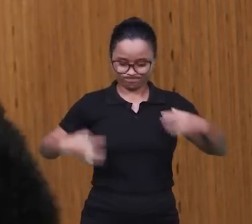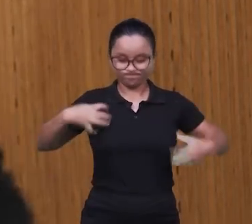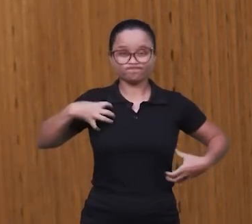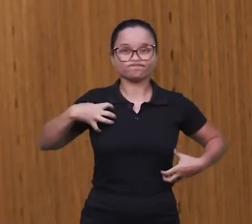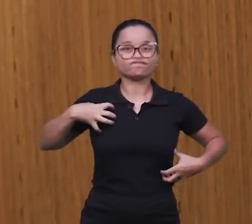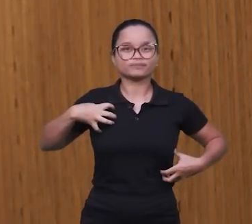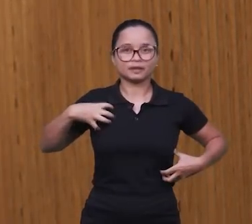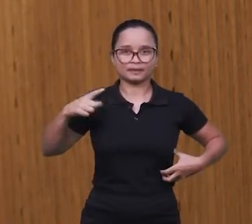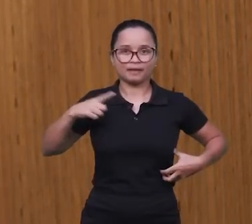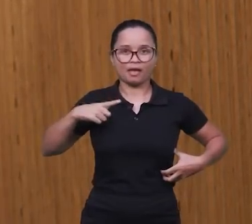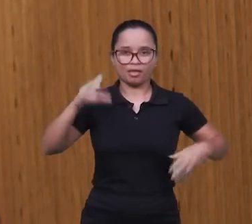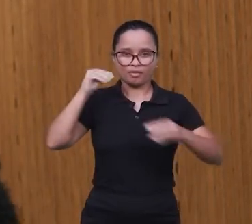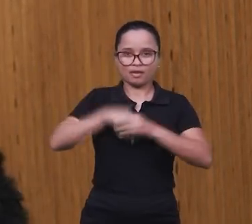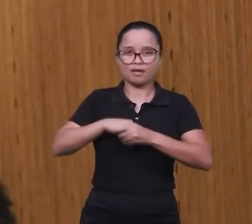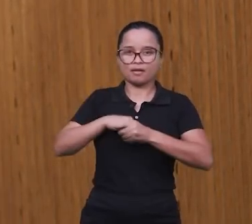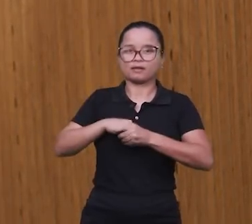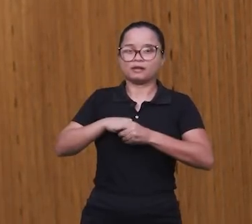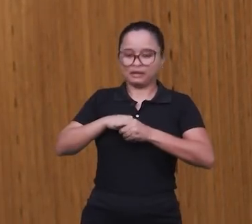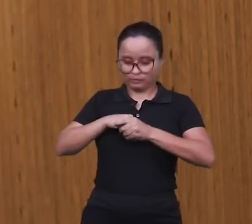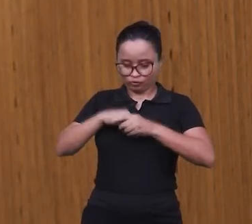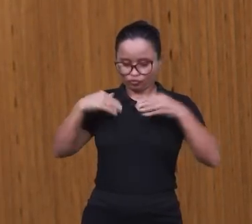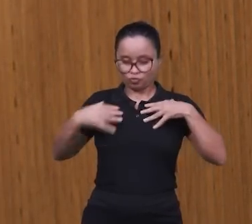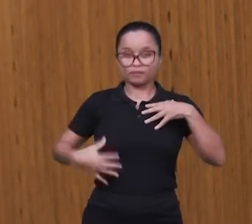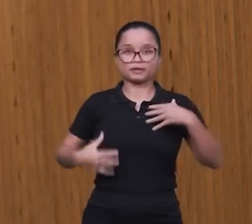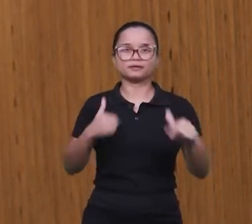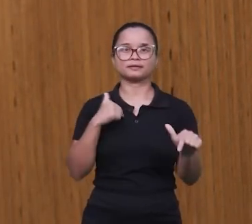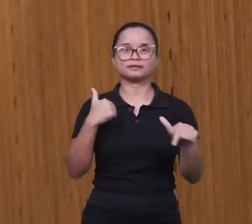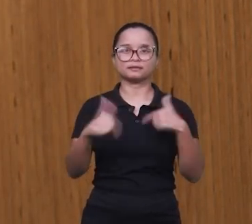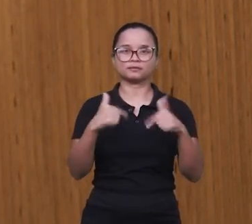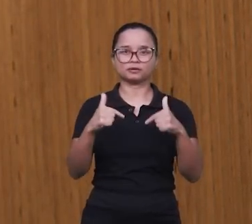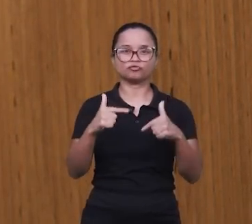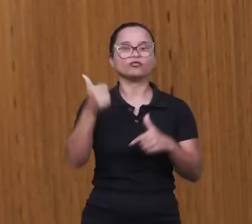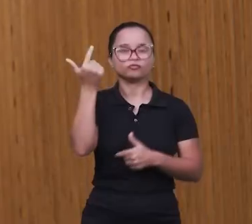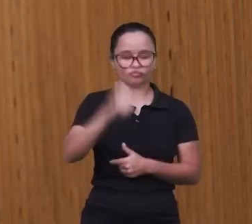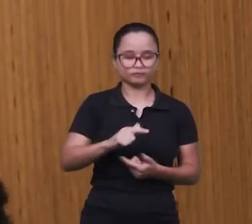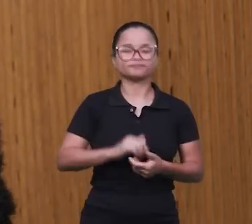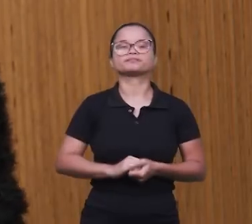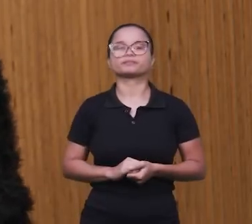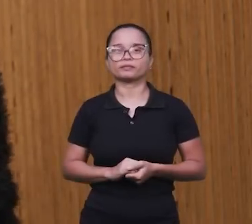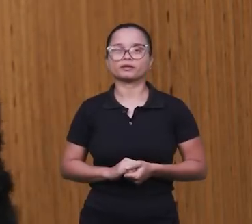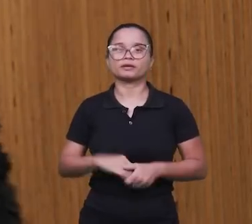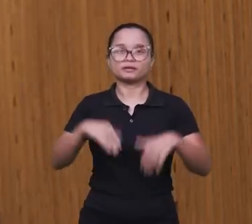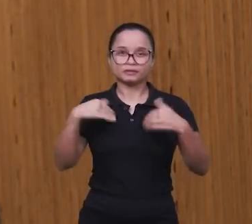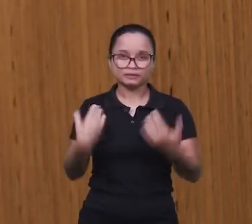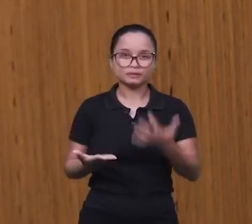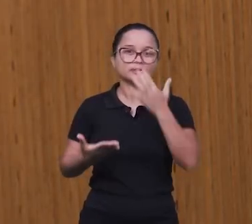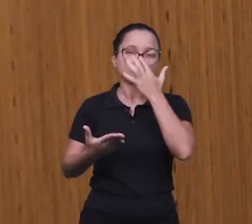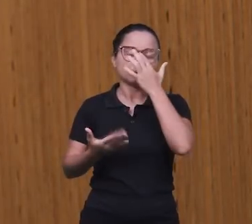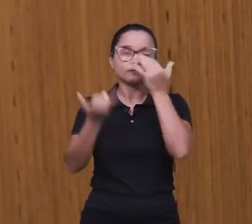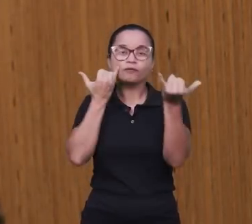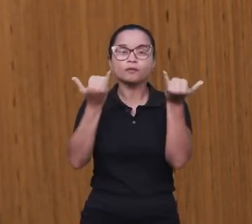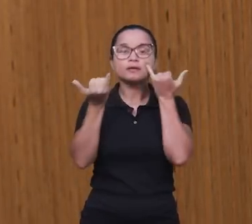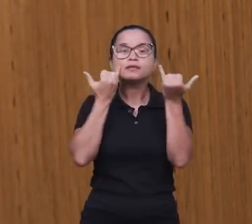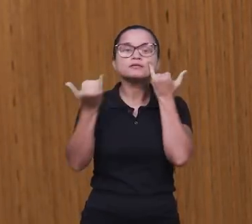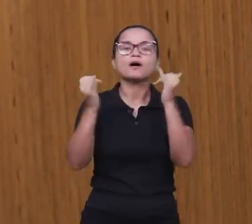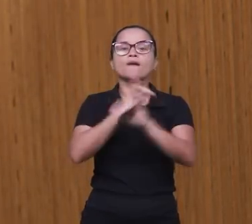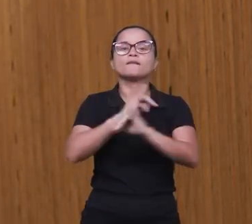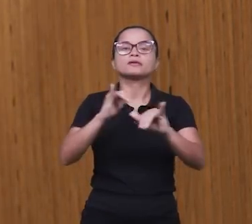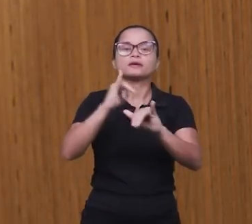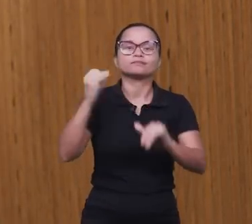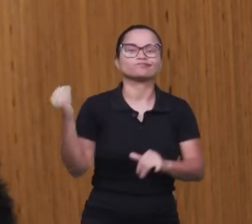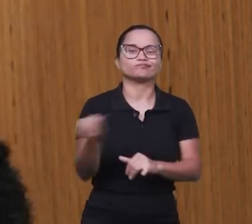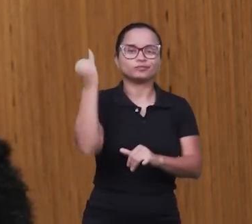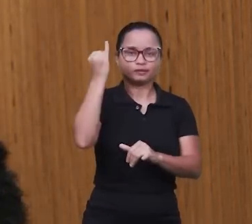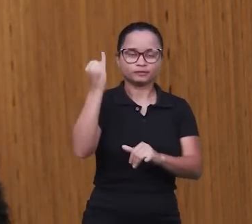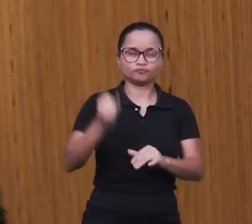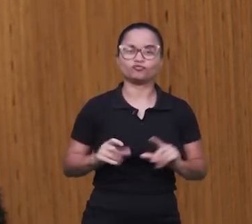músculos inspiratórios começam a trabalhar. Vamos novamente? E aí já vou te dar uma informação muito